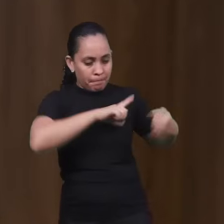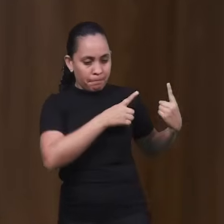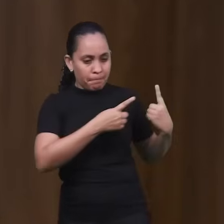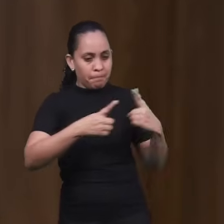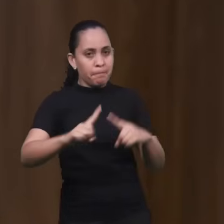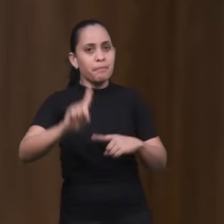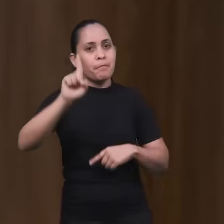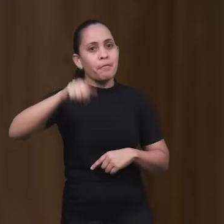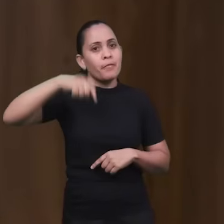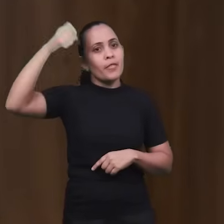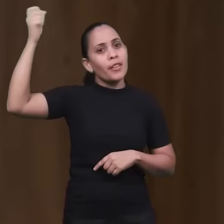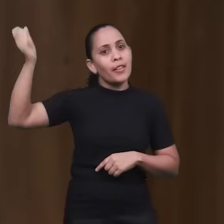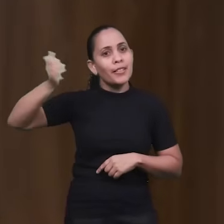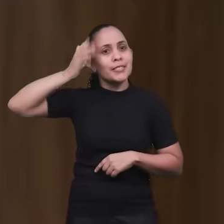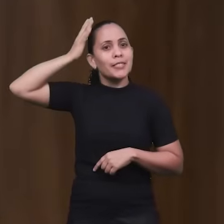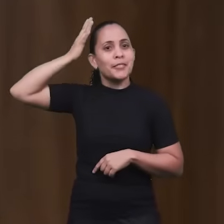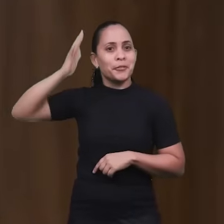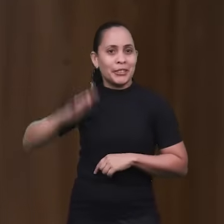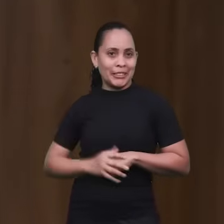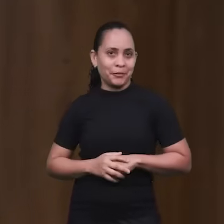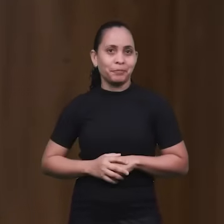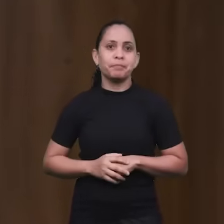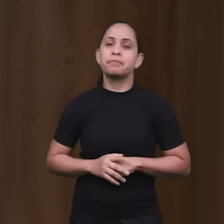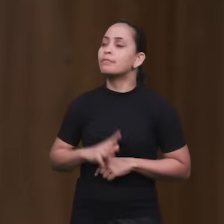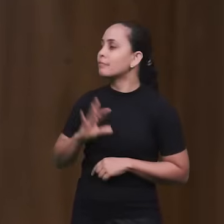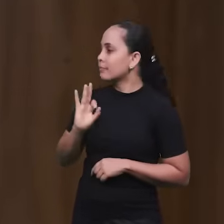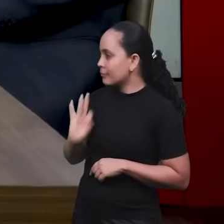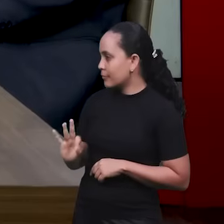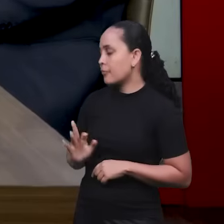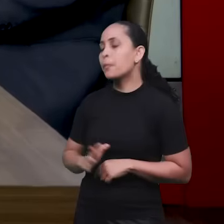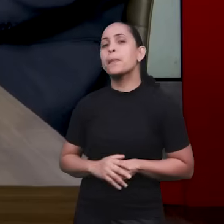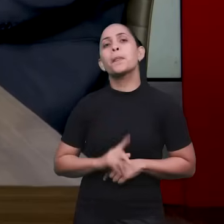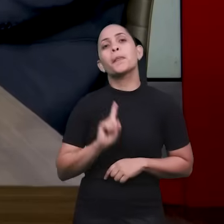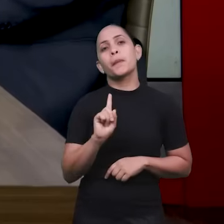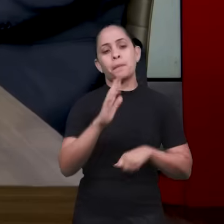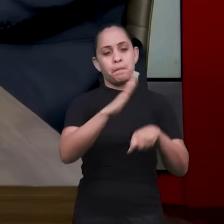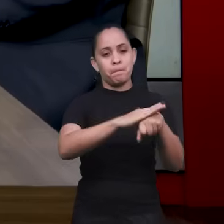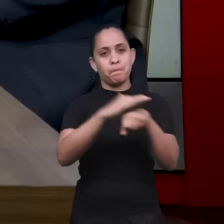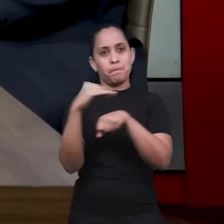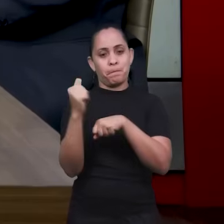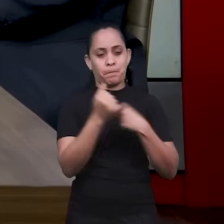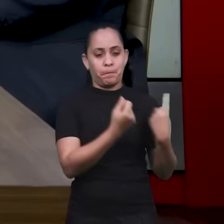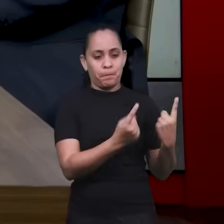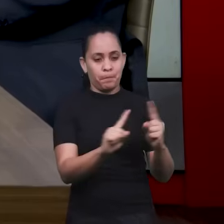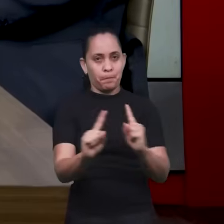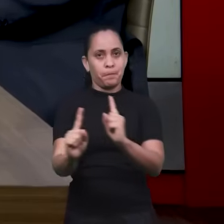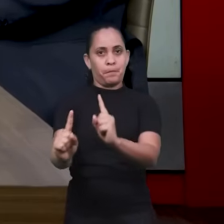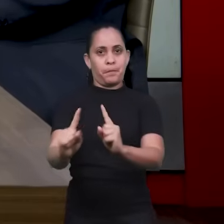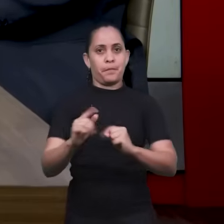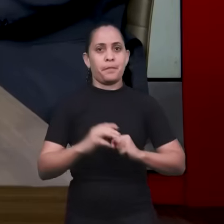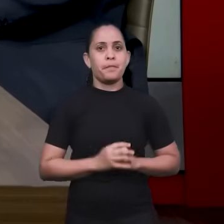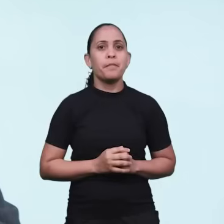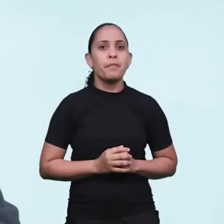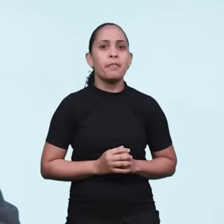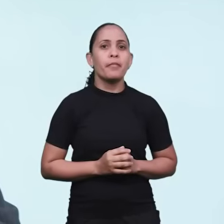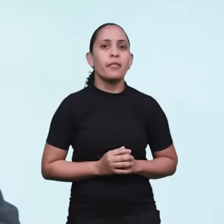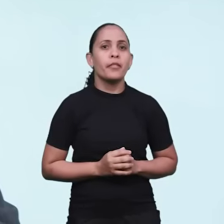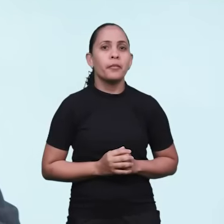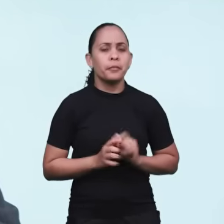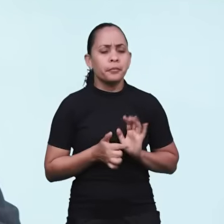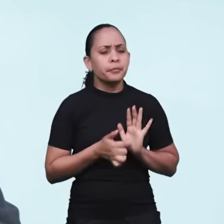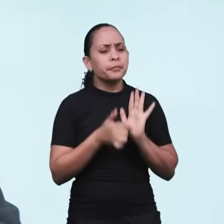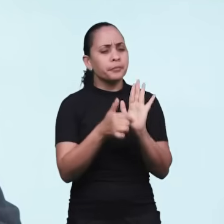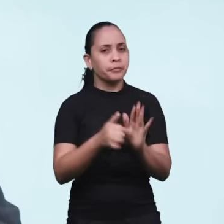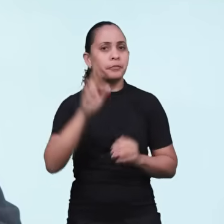discípulos que eles seriam essa luz, pastor Marcos? É isso mesmo. E ao chamar os discípulos de sal e